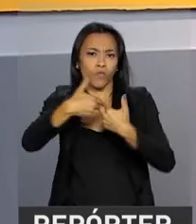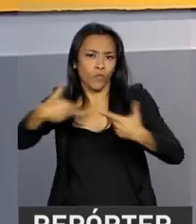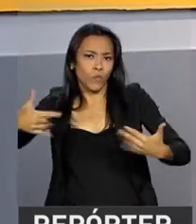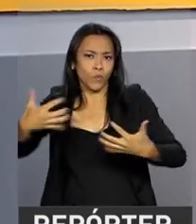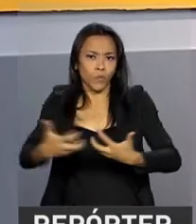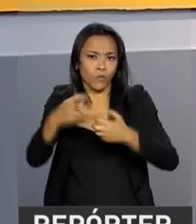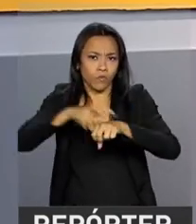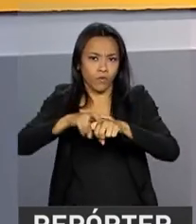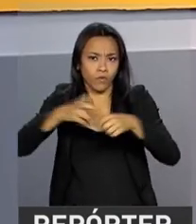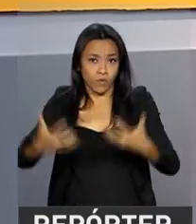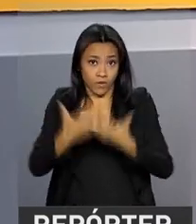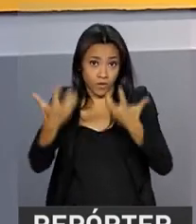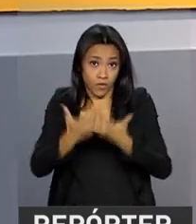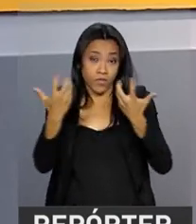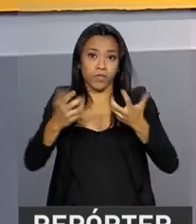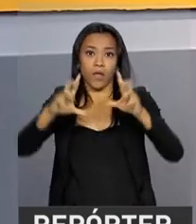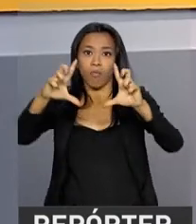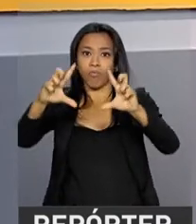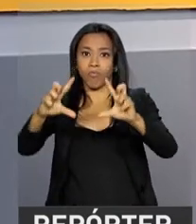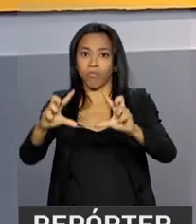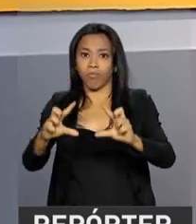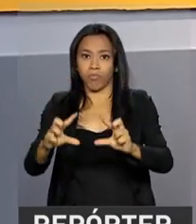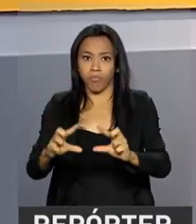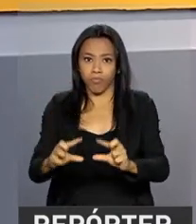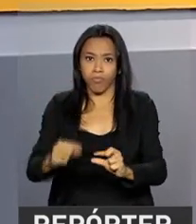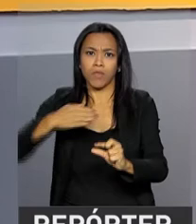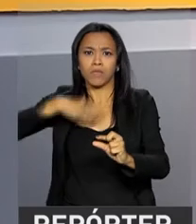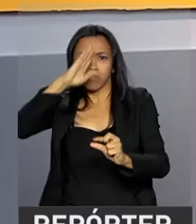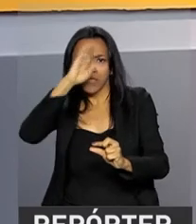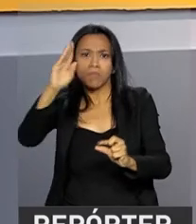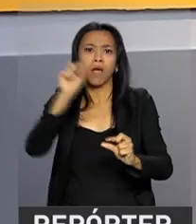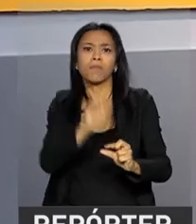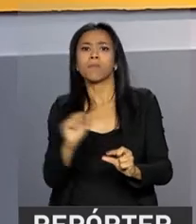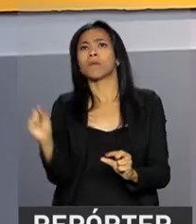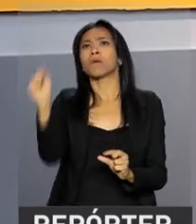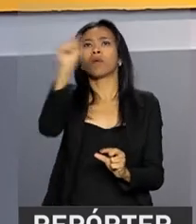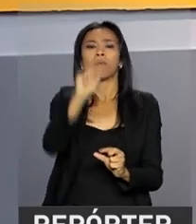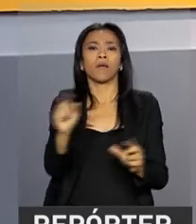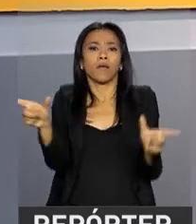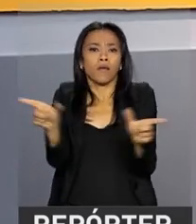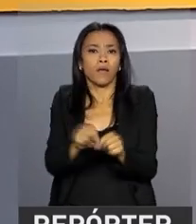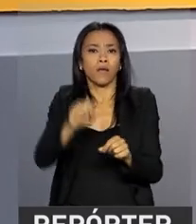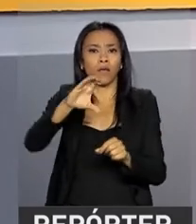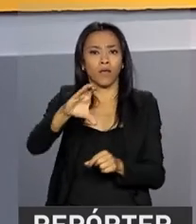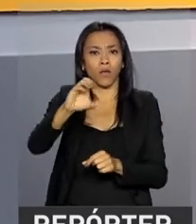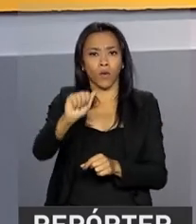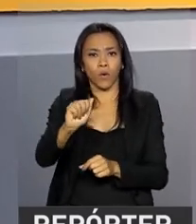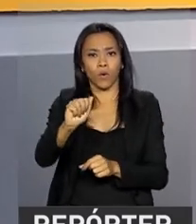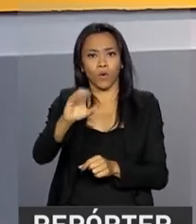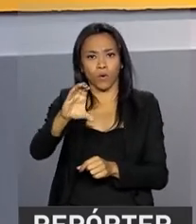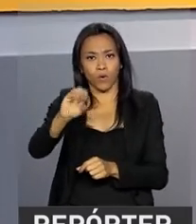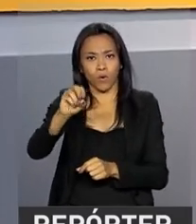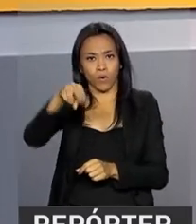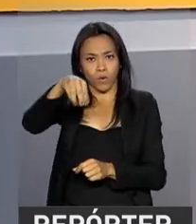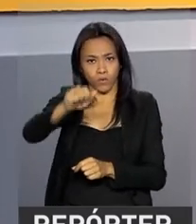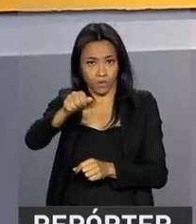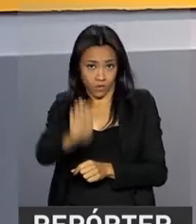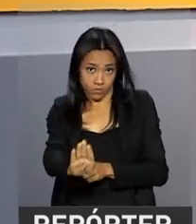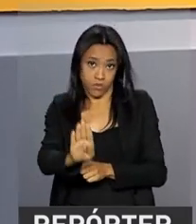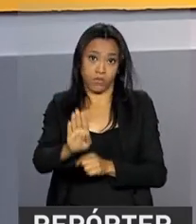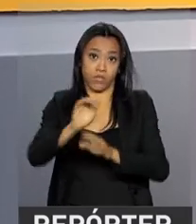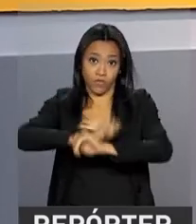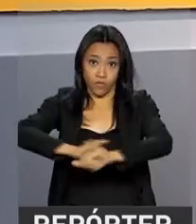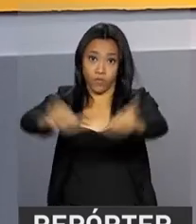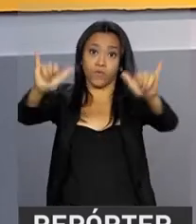continua em queda nas principais centrais de abastecimento do país segundo mais um levantamento divulgado pela conab